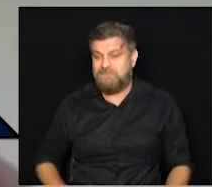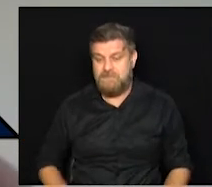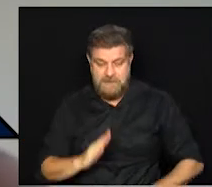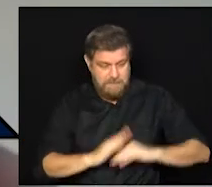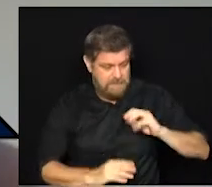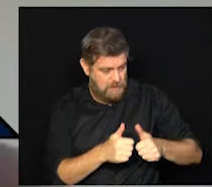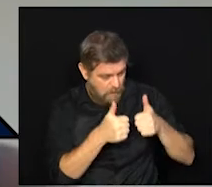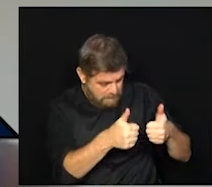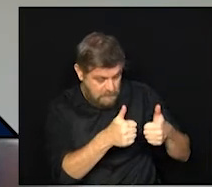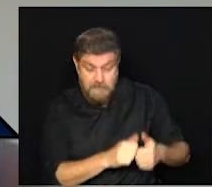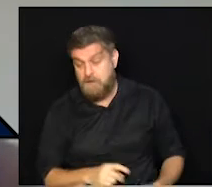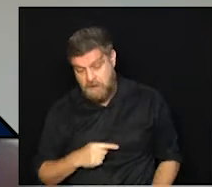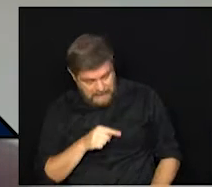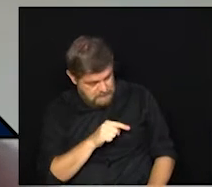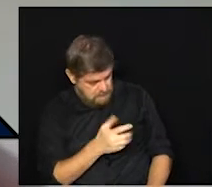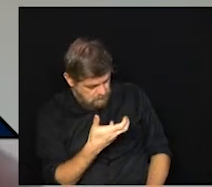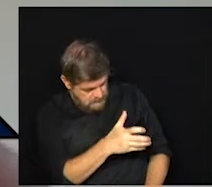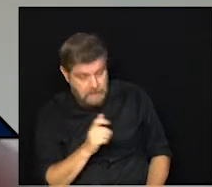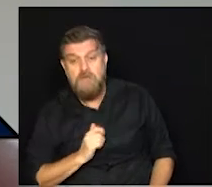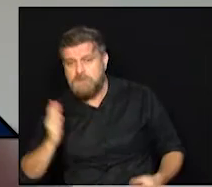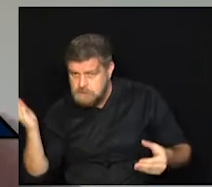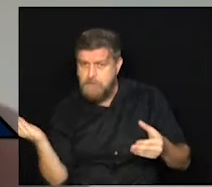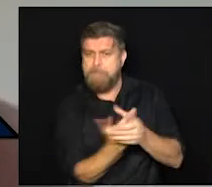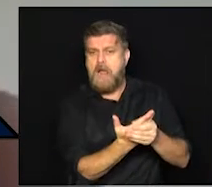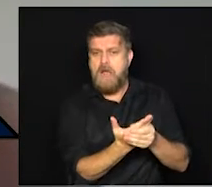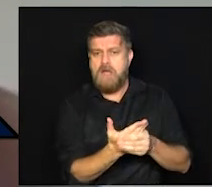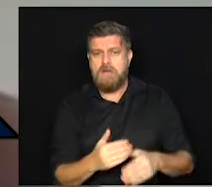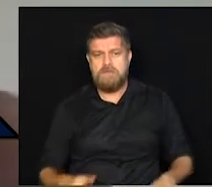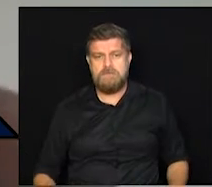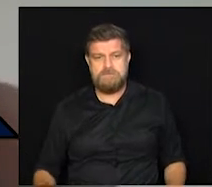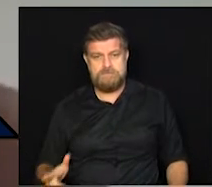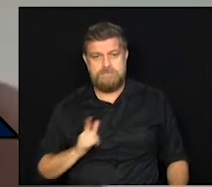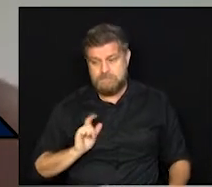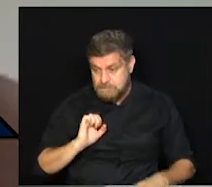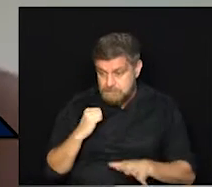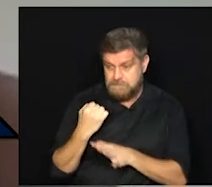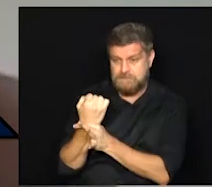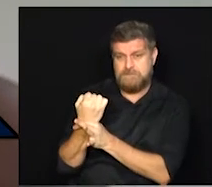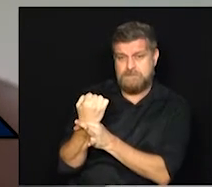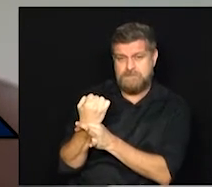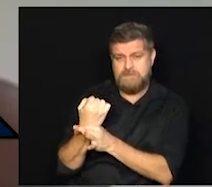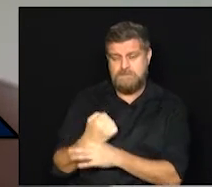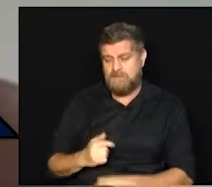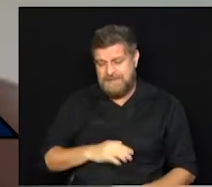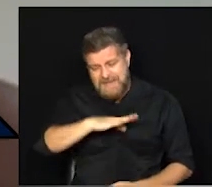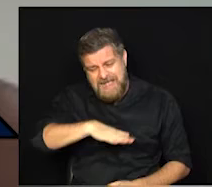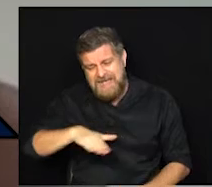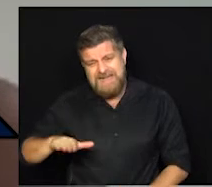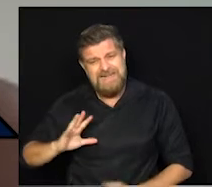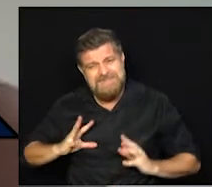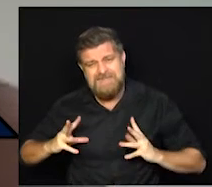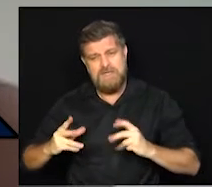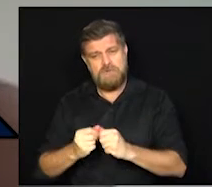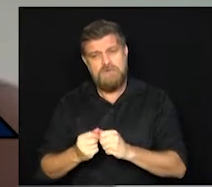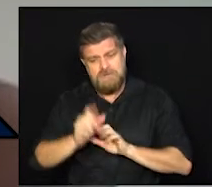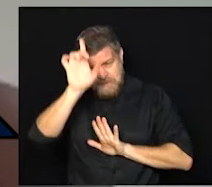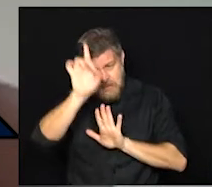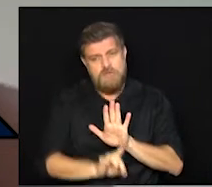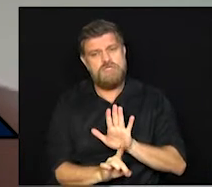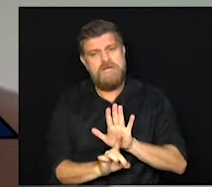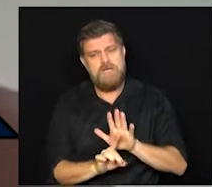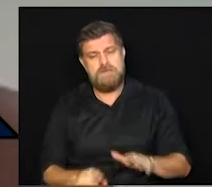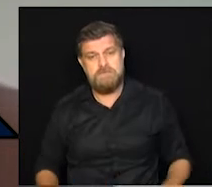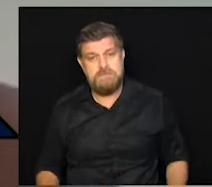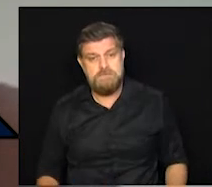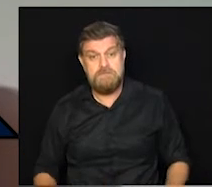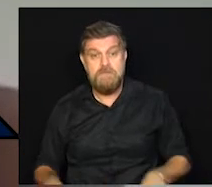mal, a gente recorre ao judiciário, mas é garantido a todas as crianças esses direitos. Mas